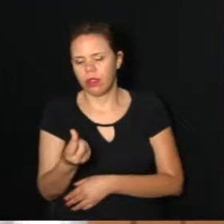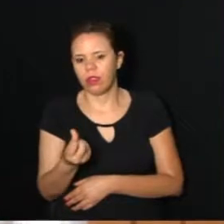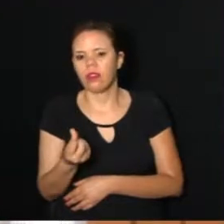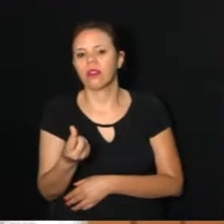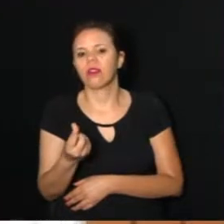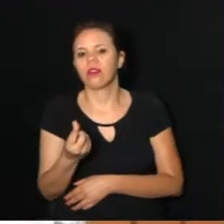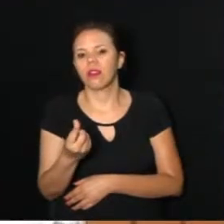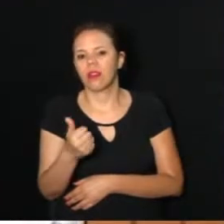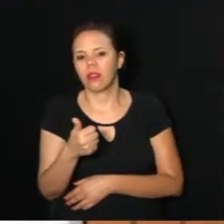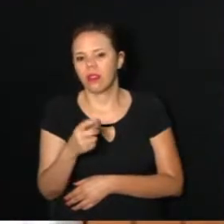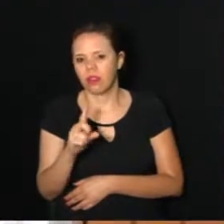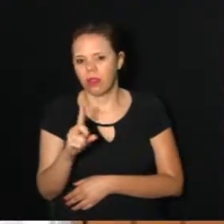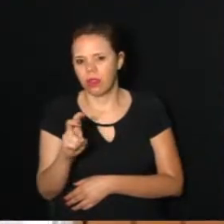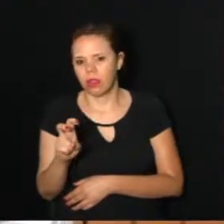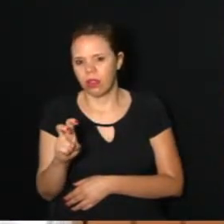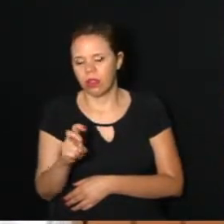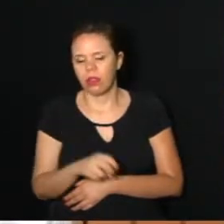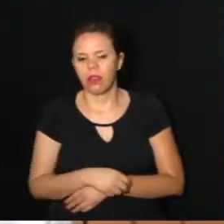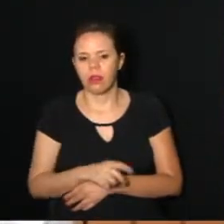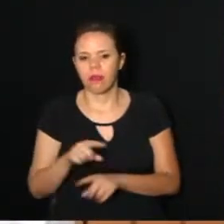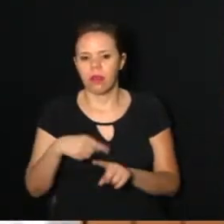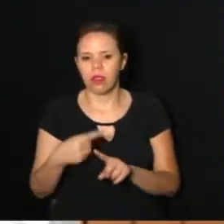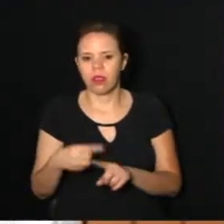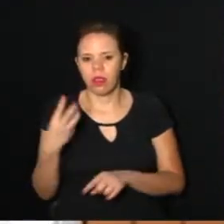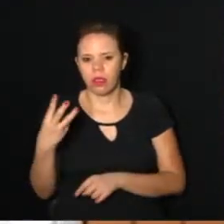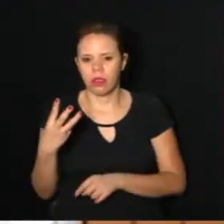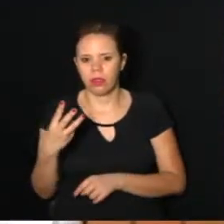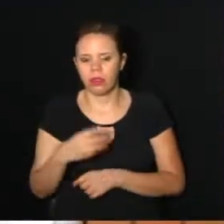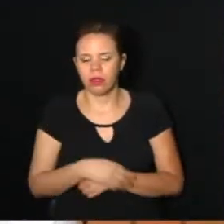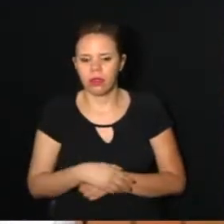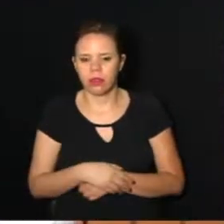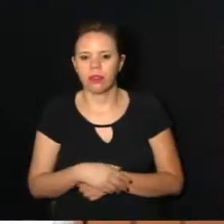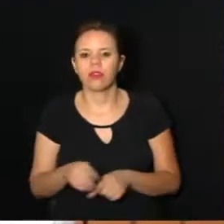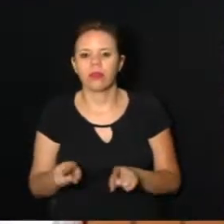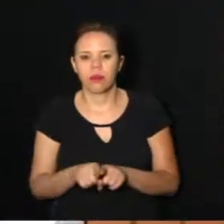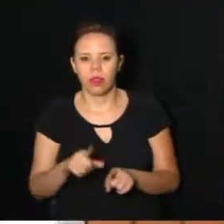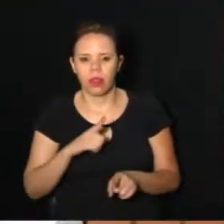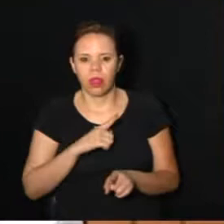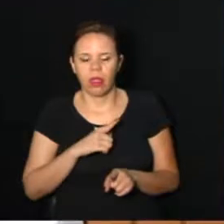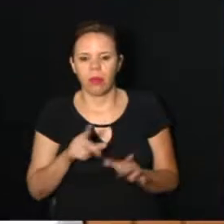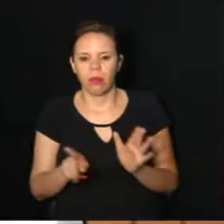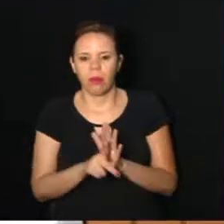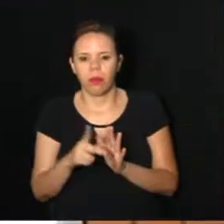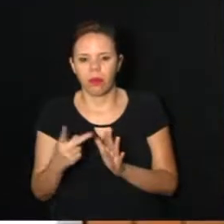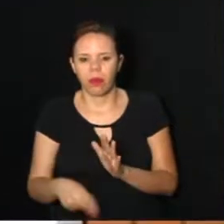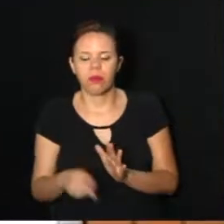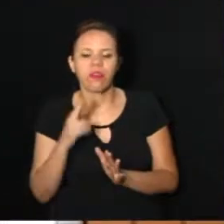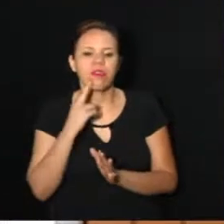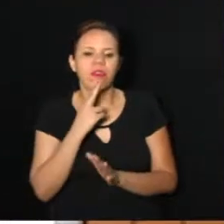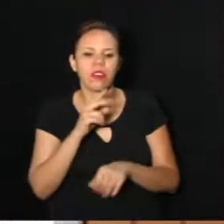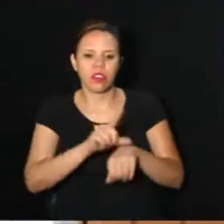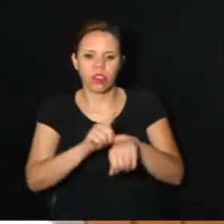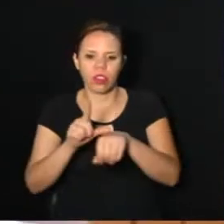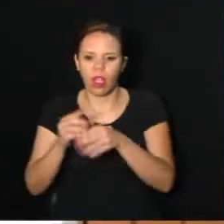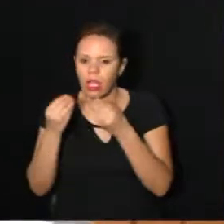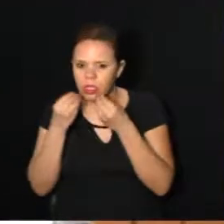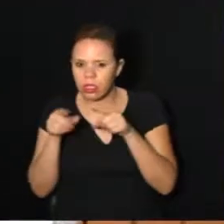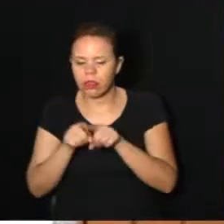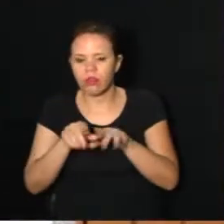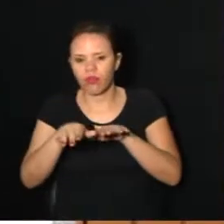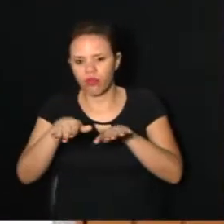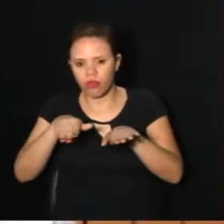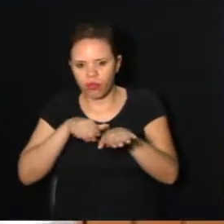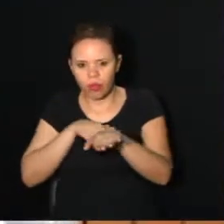15 se subdivide em mais 3. E tem esses específicos para restaurante e lanchonete mais 2, estacionamentos